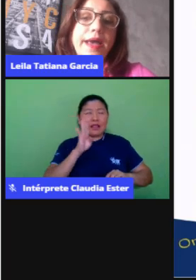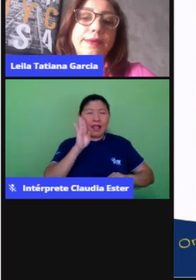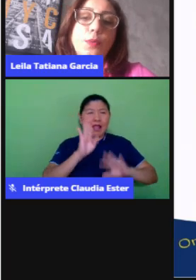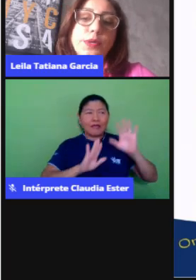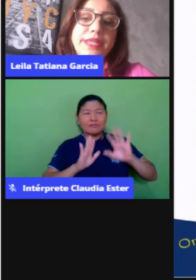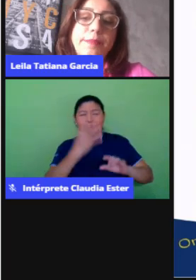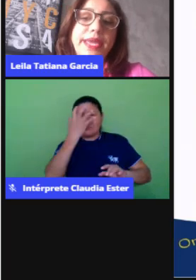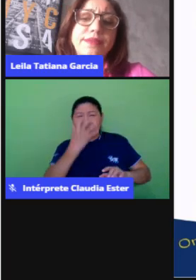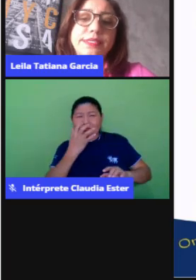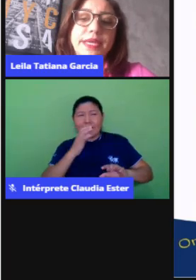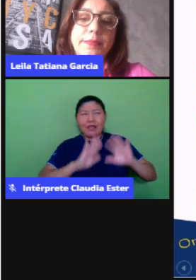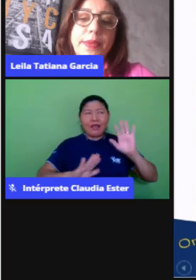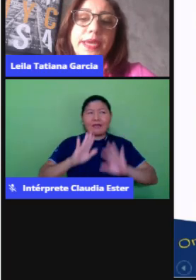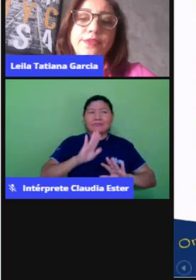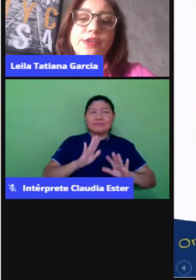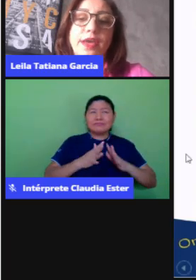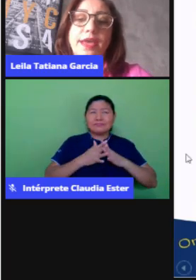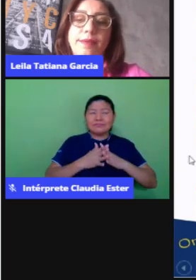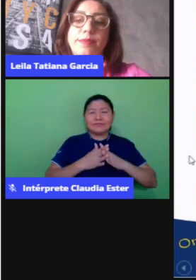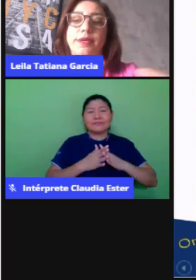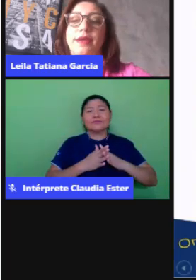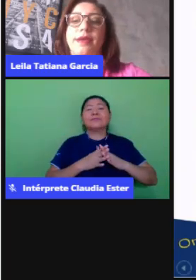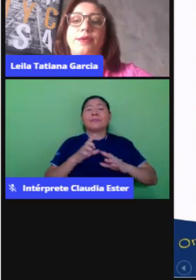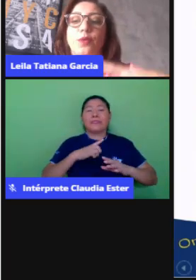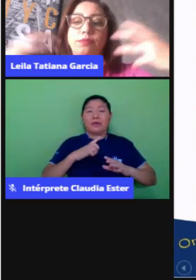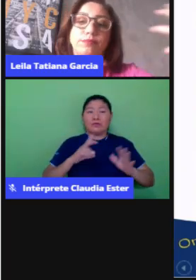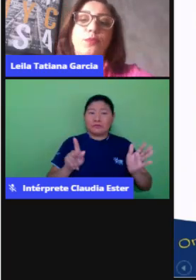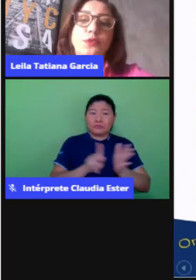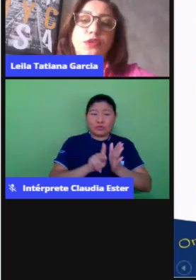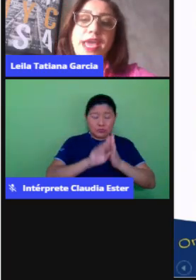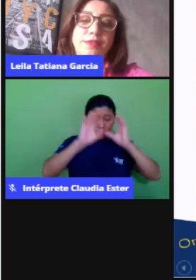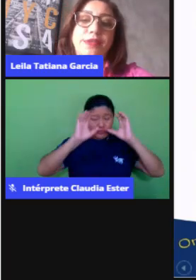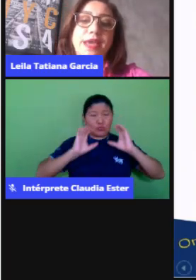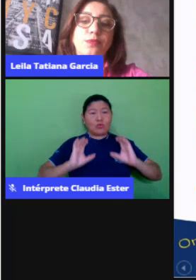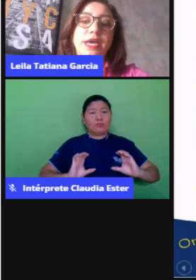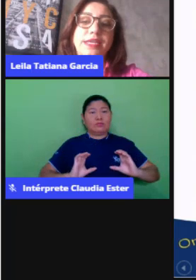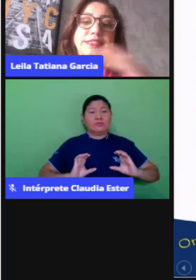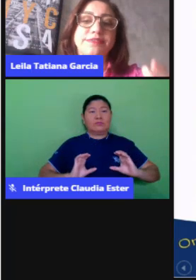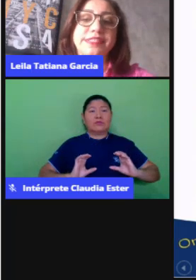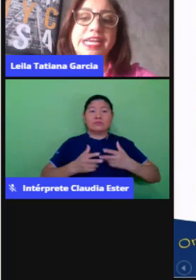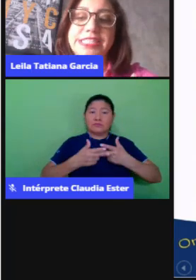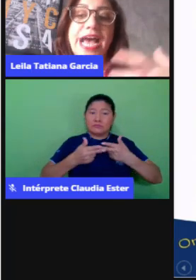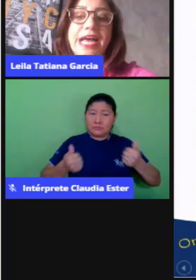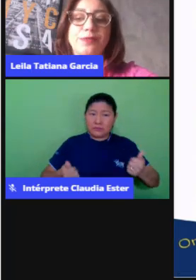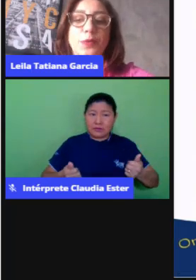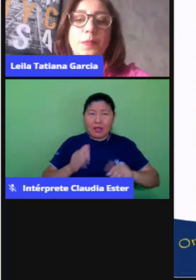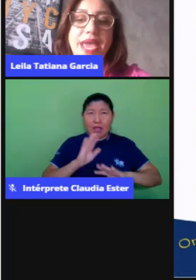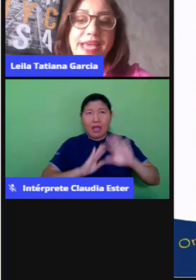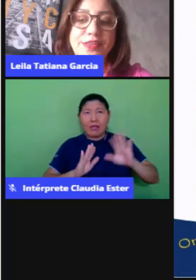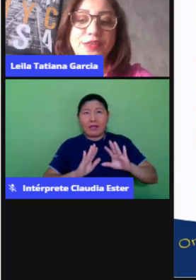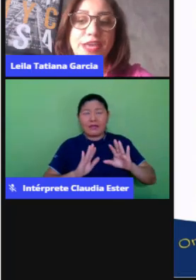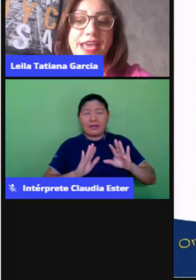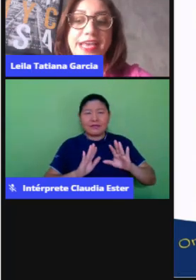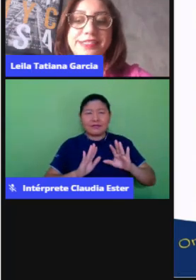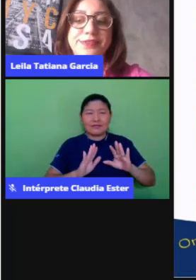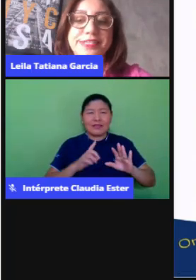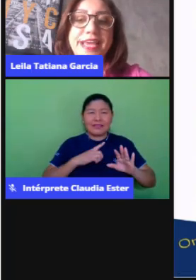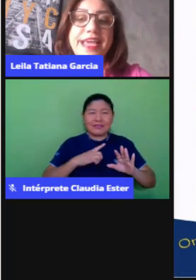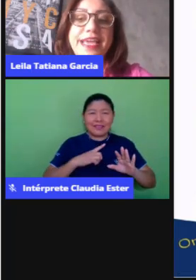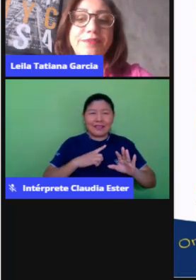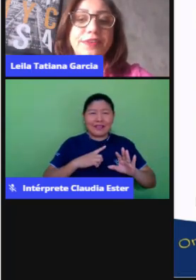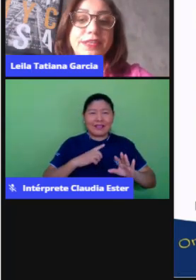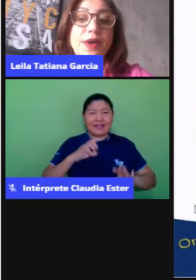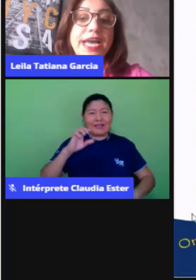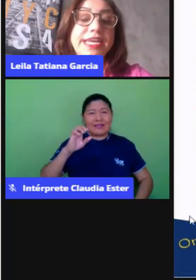Sobretudo, comportamentos, de repente, do objeto, né? Um nariz avantajado, um topete,